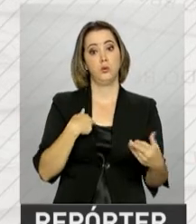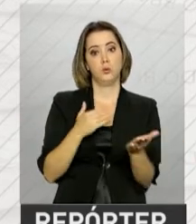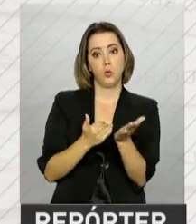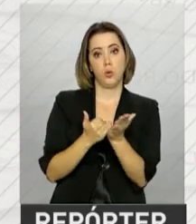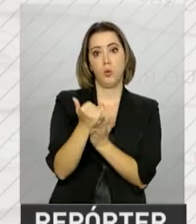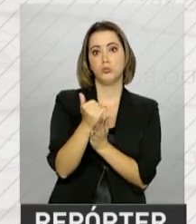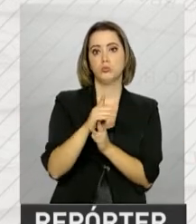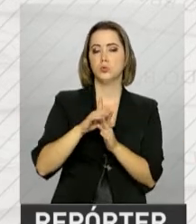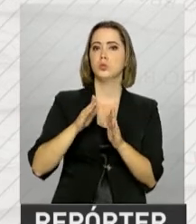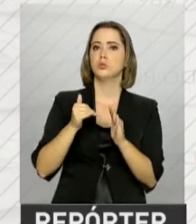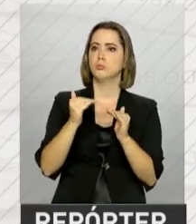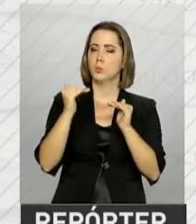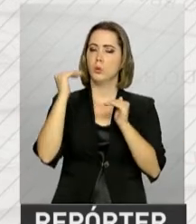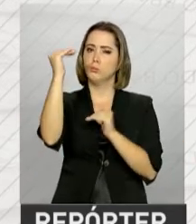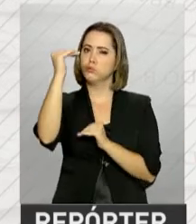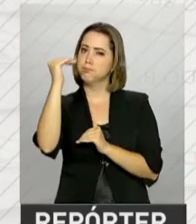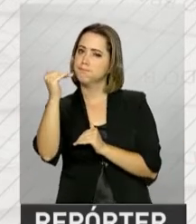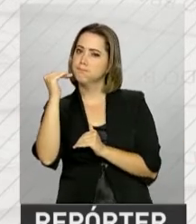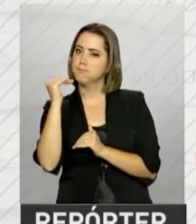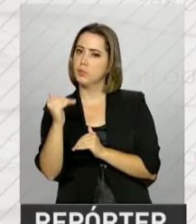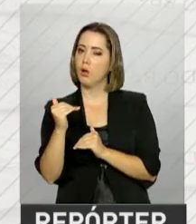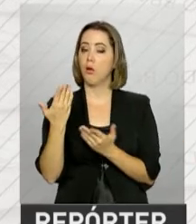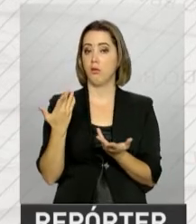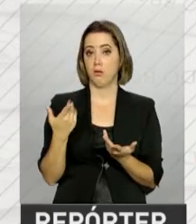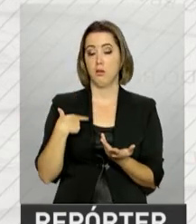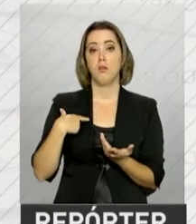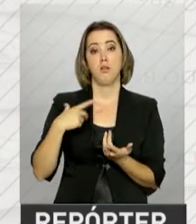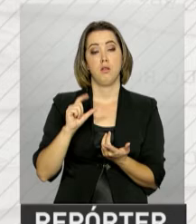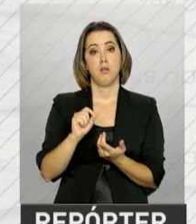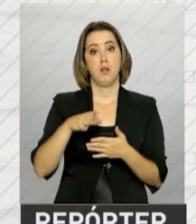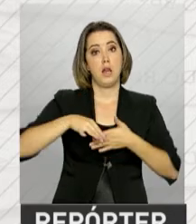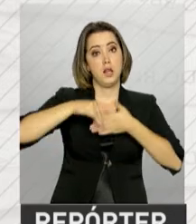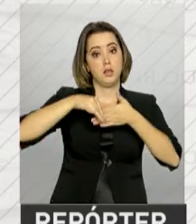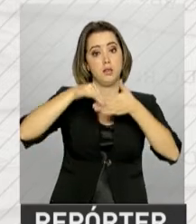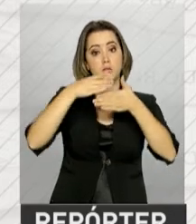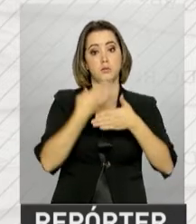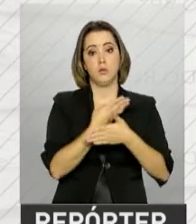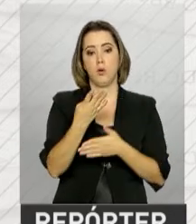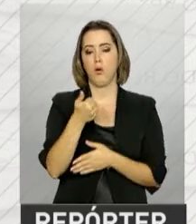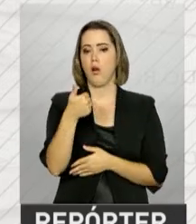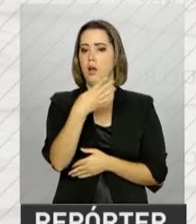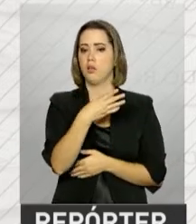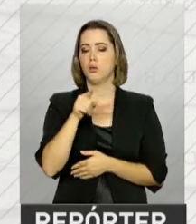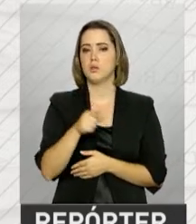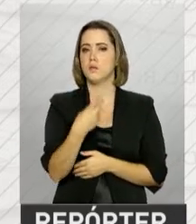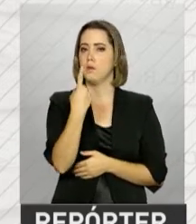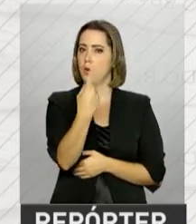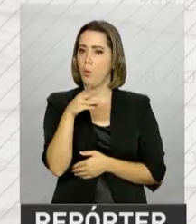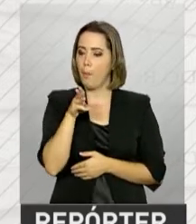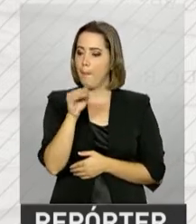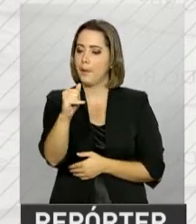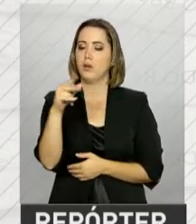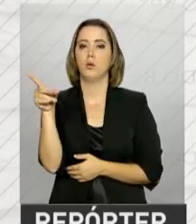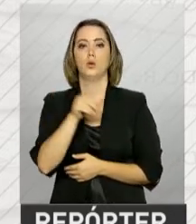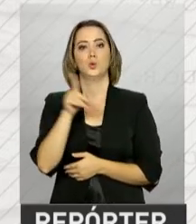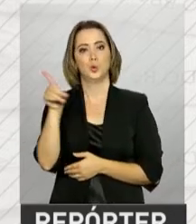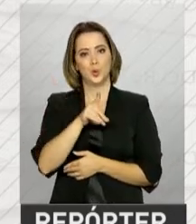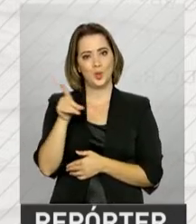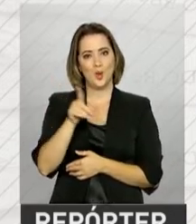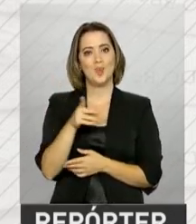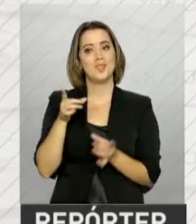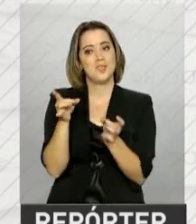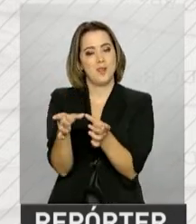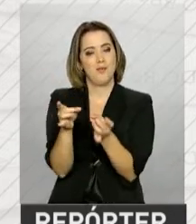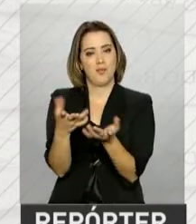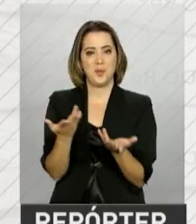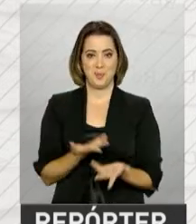na liderança das nossas exportações, com um movimento de mais de 14 bilhões de dólares no primeiro bimestre deste ano. Mas